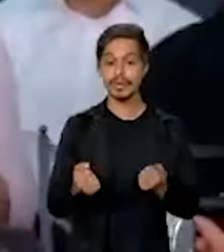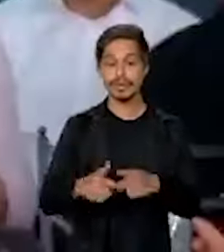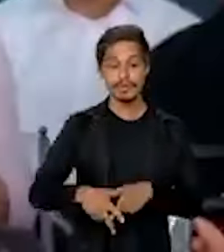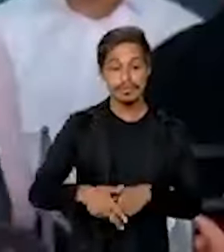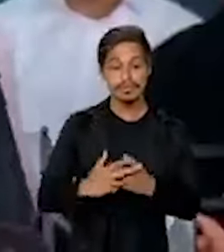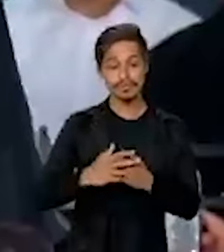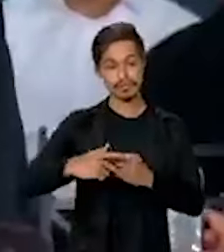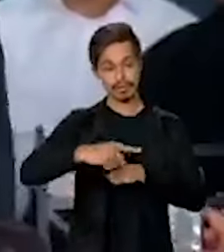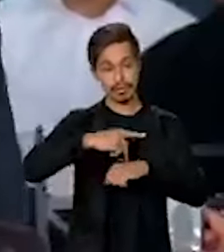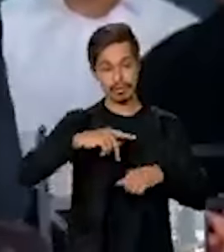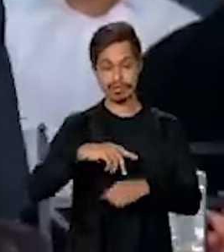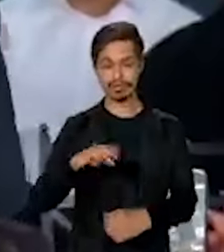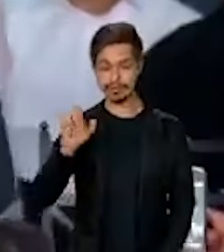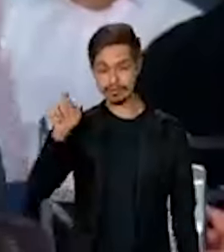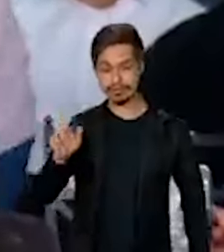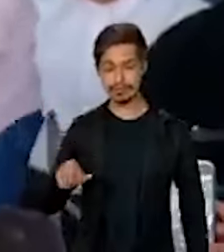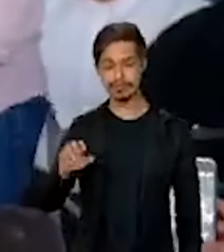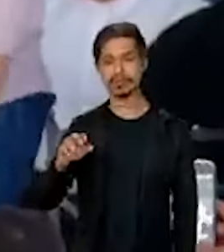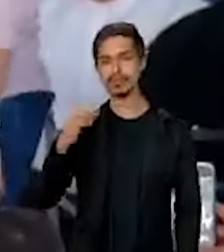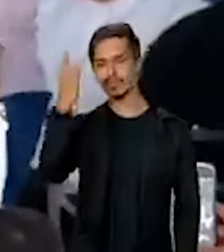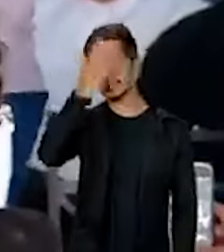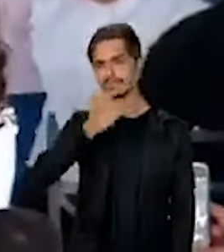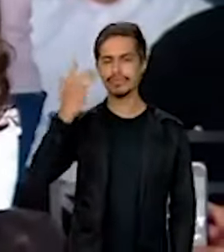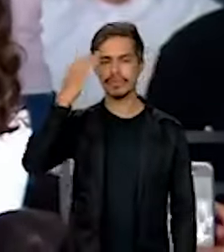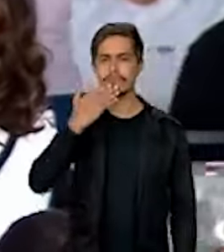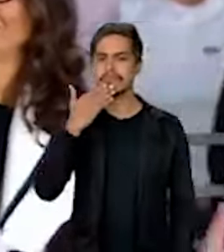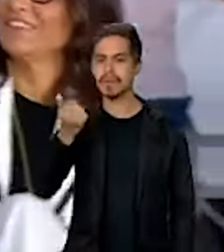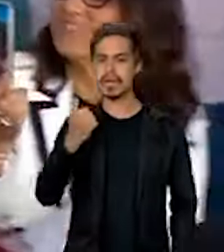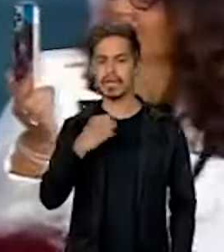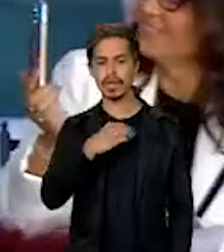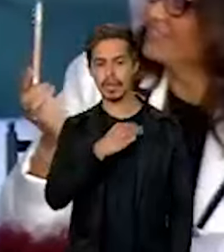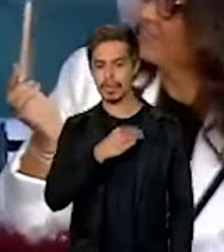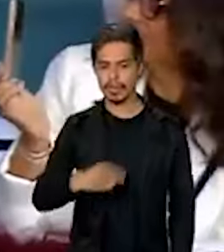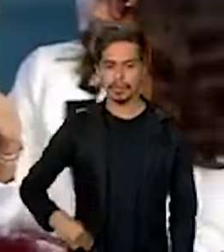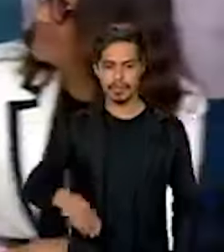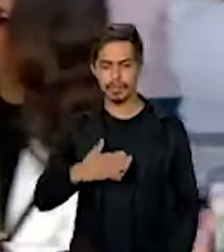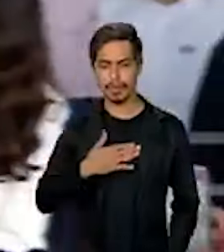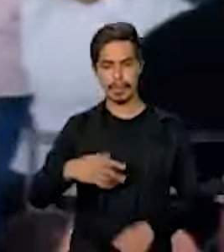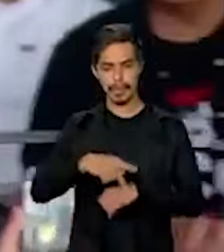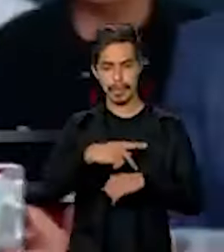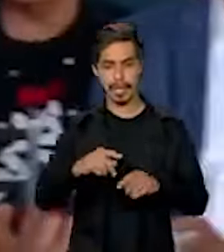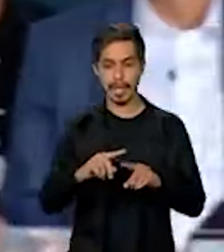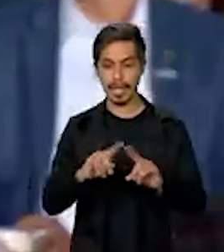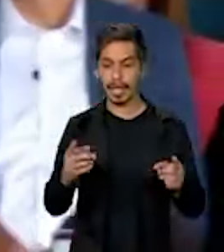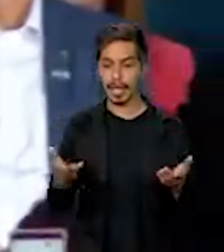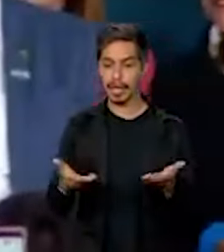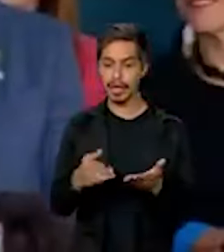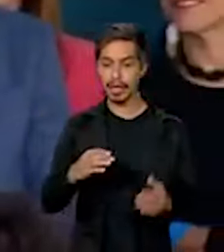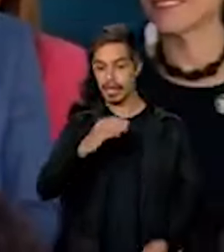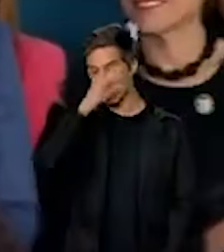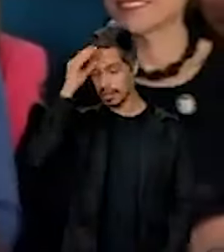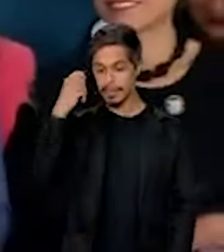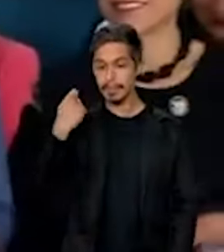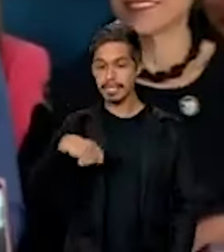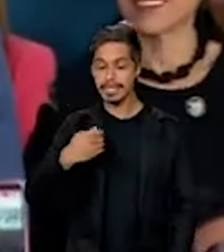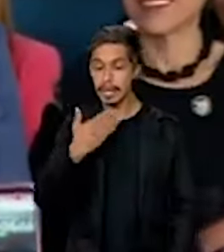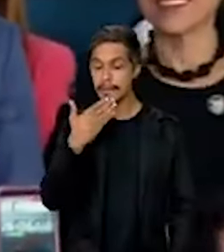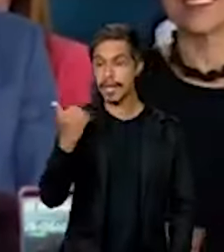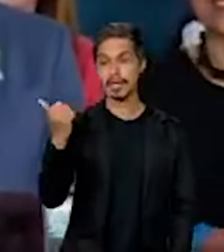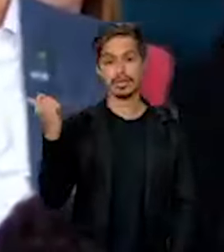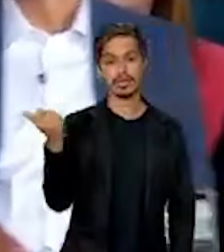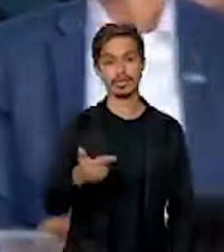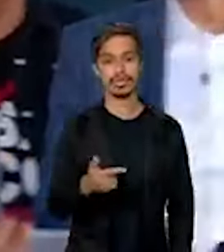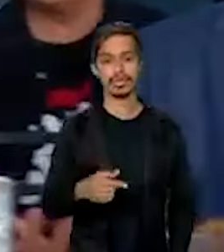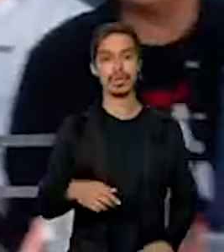o país. O Haddad foi o melhor ministro da educação do meu país. Agora, o Camilo tem que ser melhor do que ele.